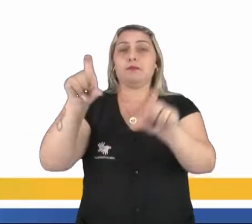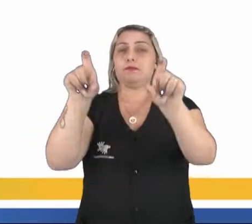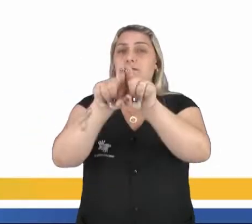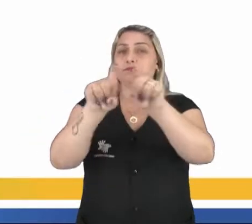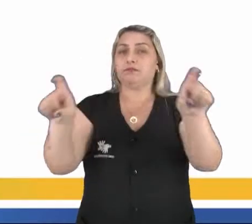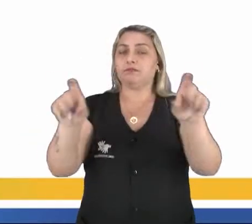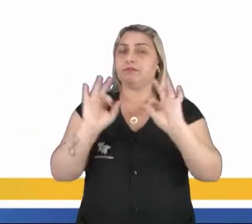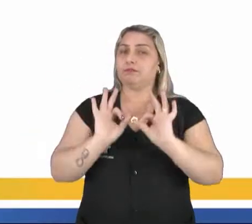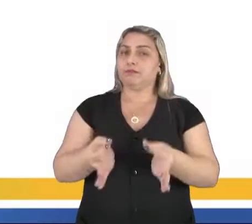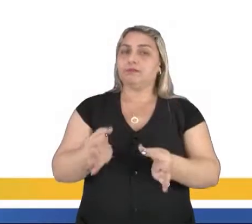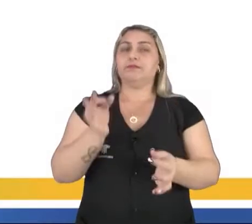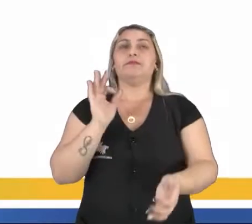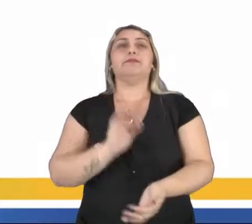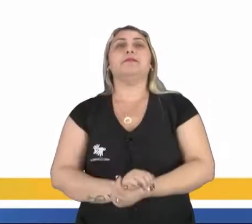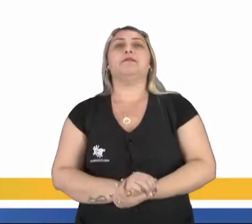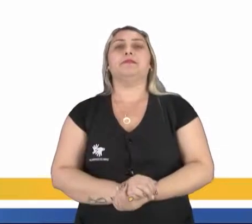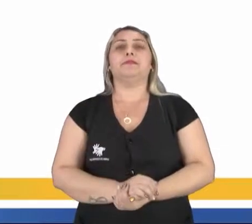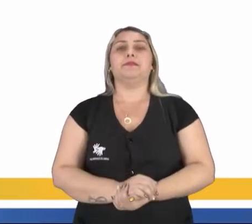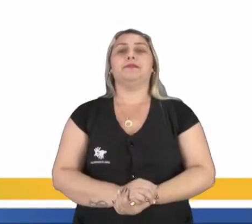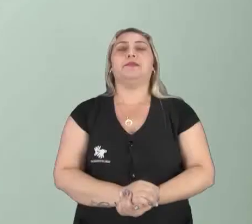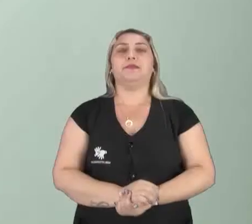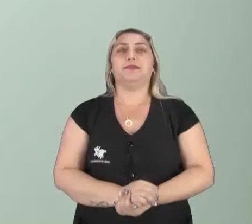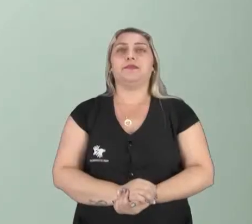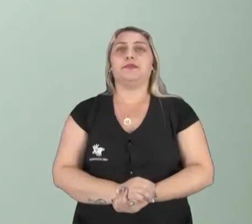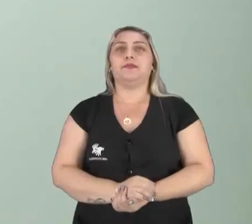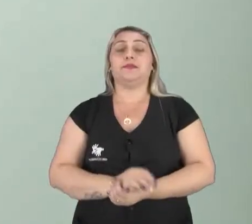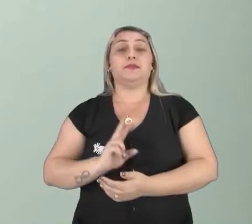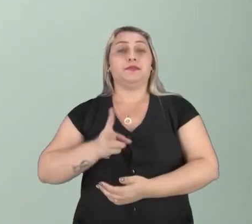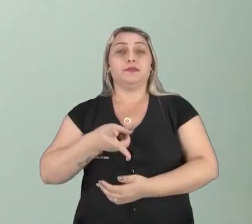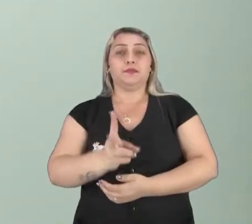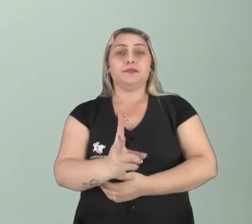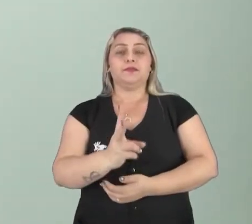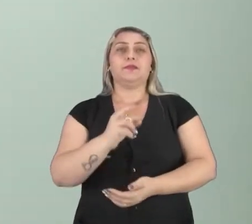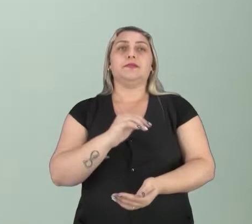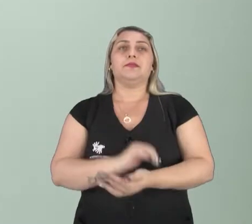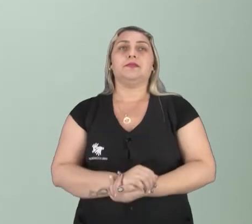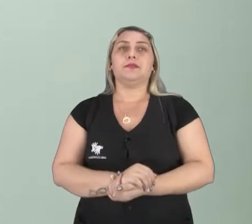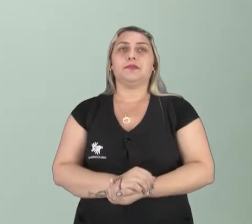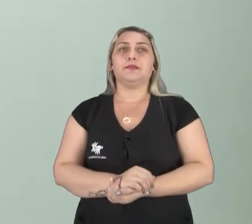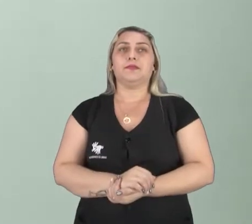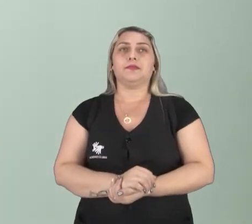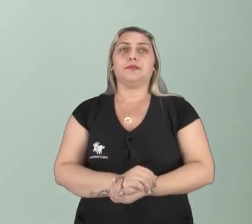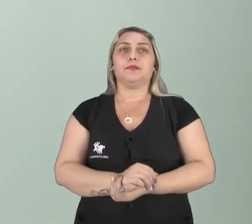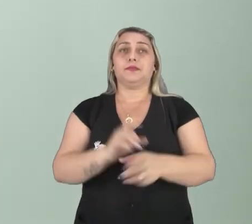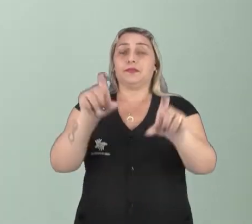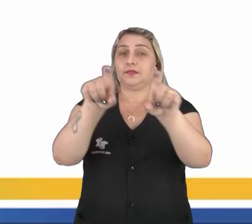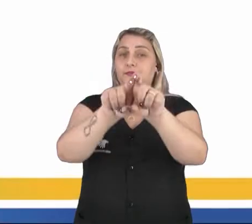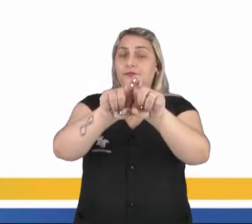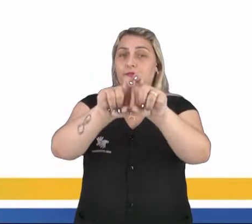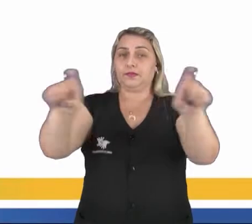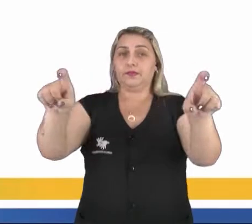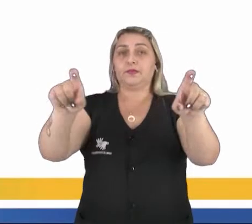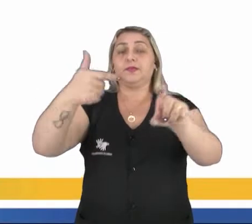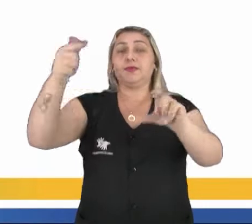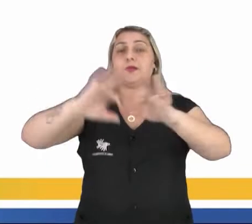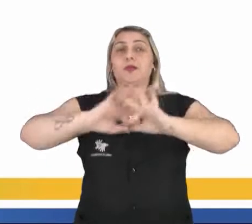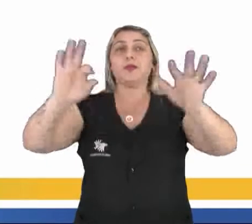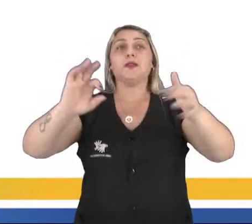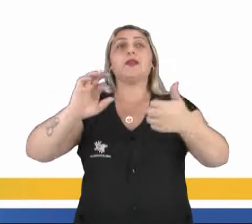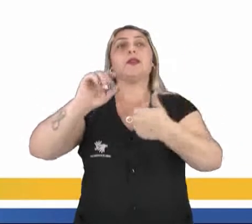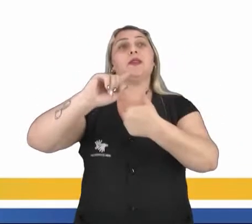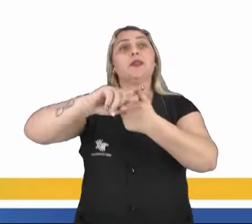oração, certo? Vamos continuar. As orações coordenadas, elas são classificadas